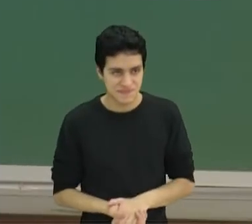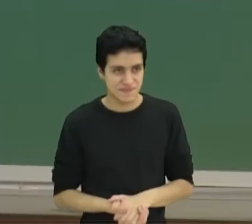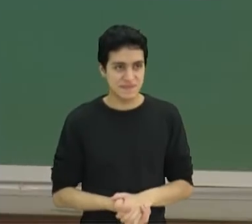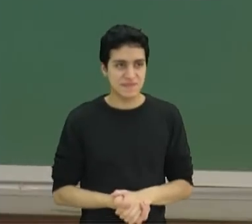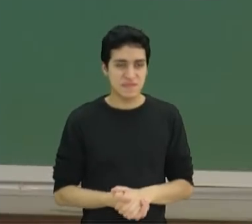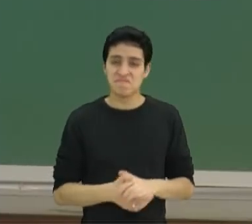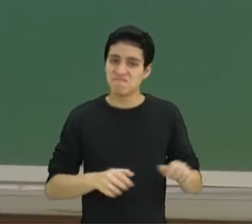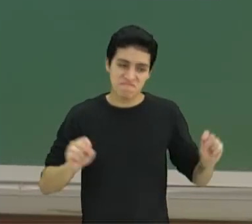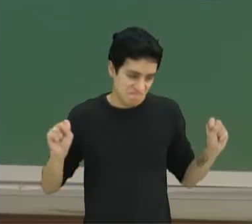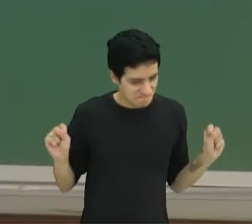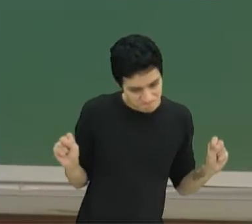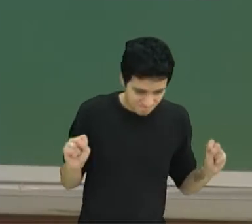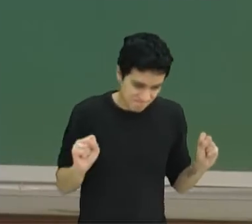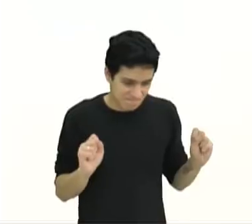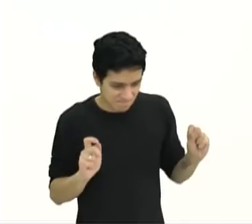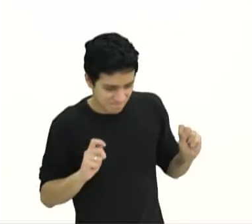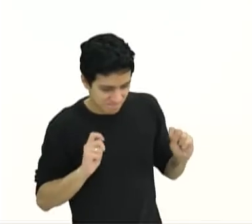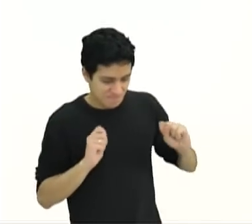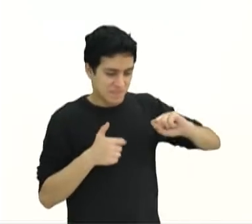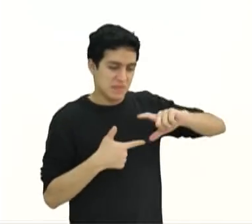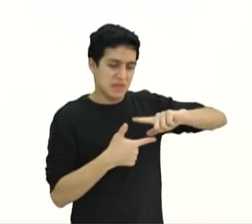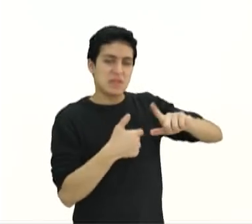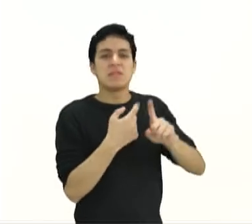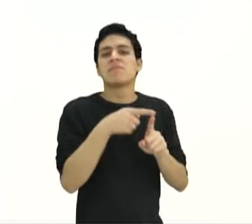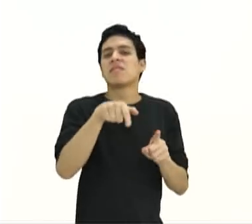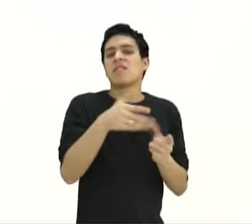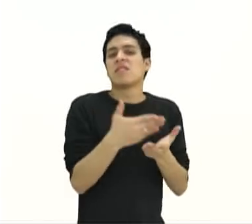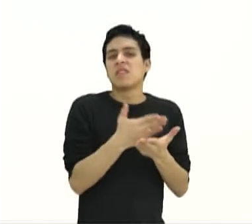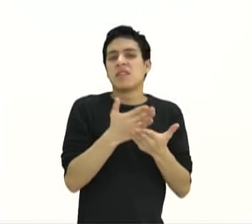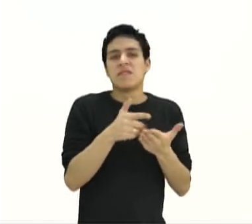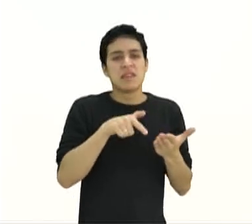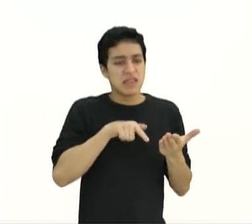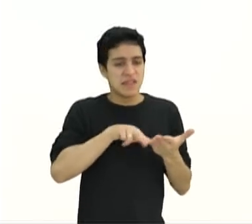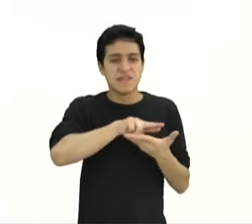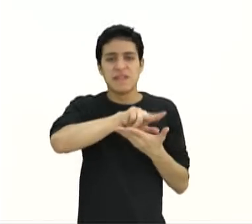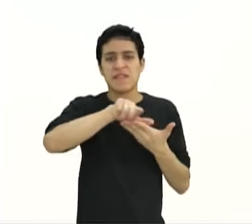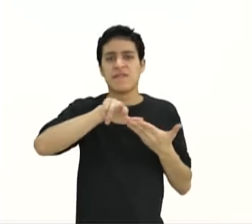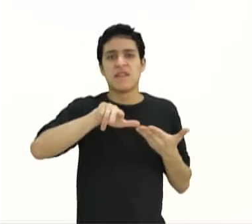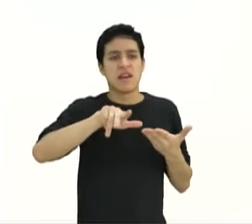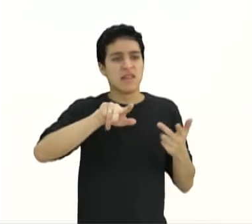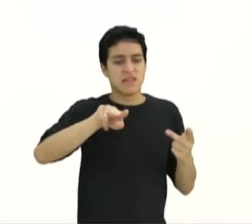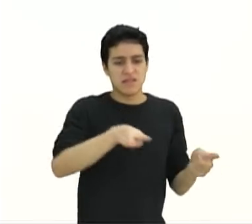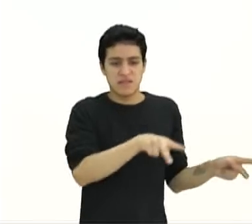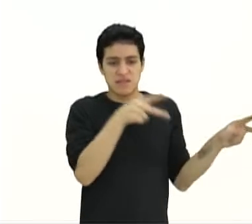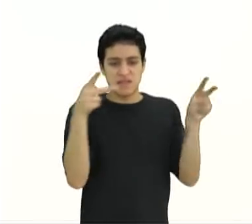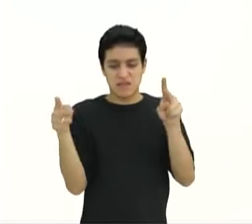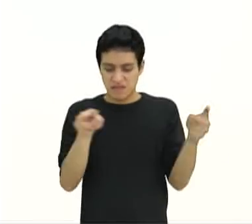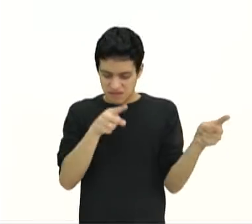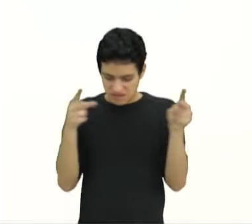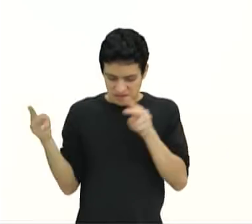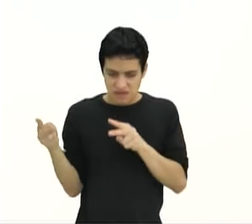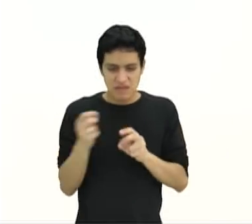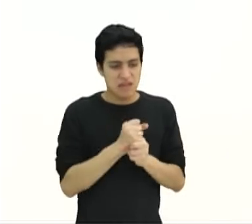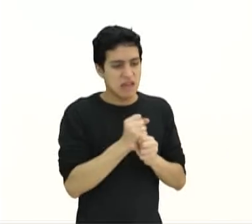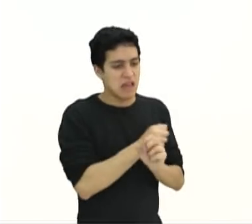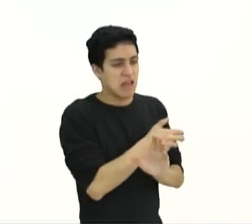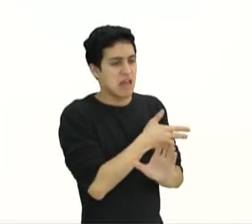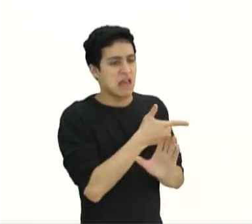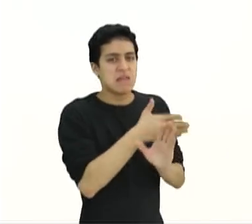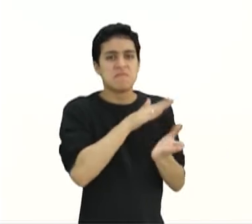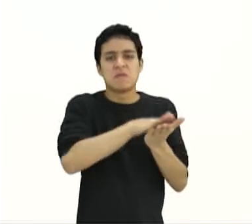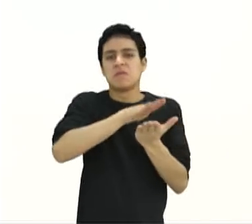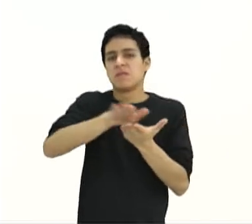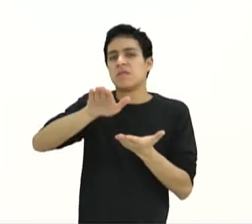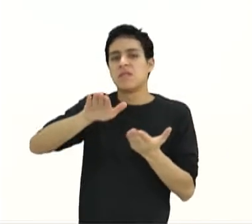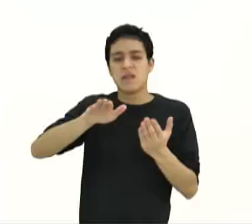Pode ser considerado um clássico porque é um livro que possui várias versões ao longo dos anos, sendo atemporal, inclusive